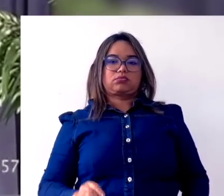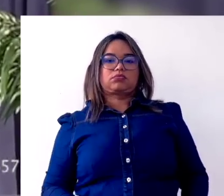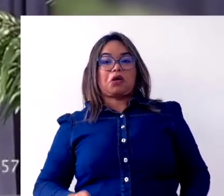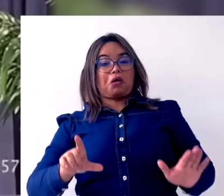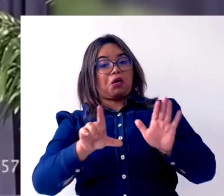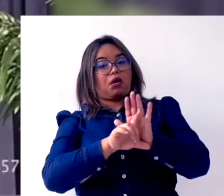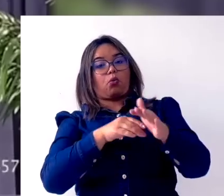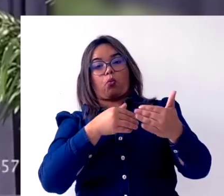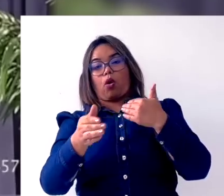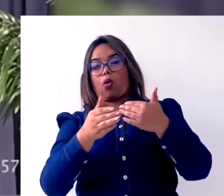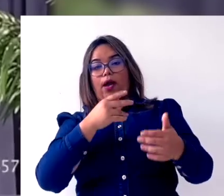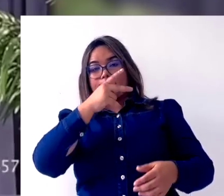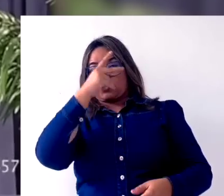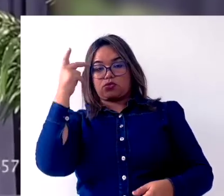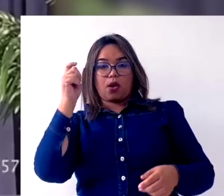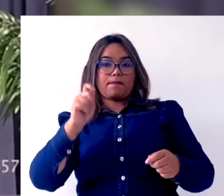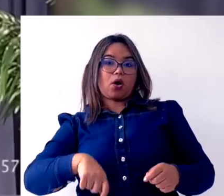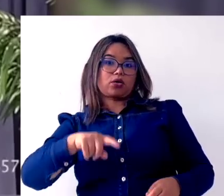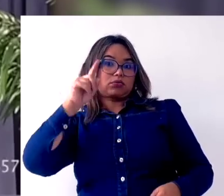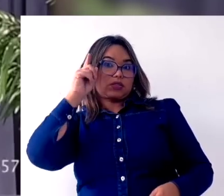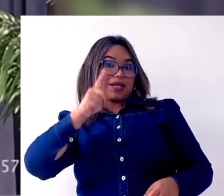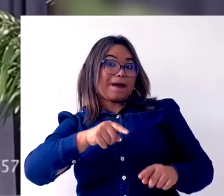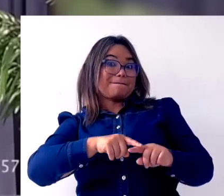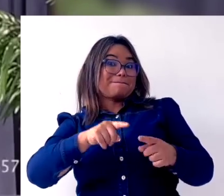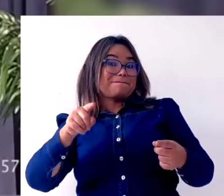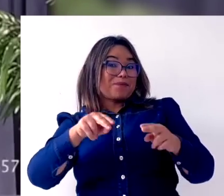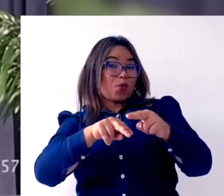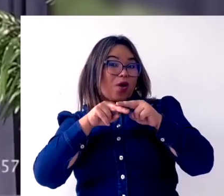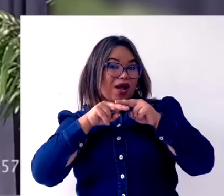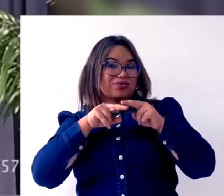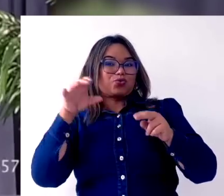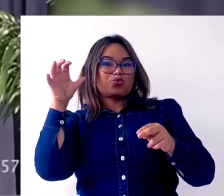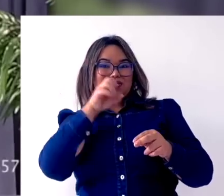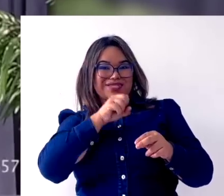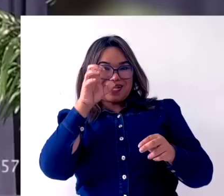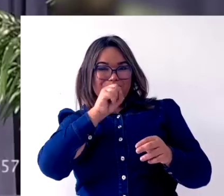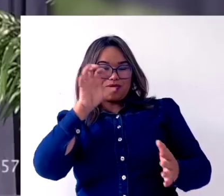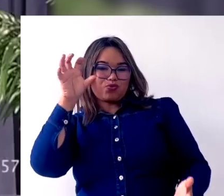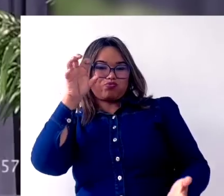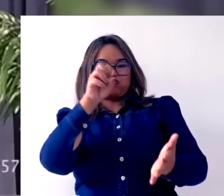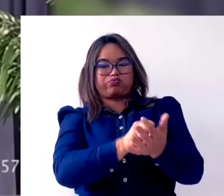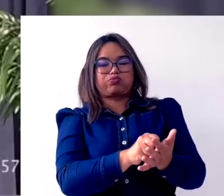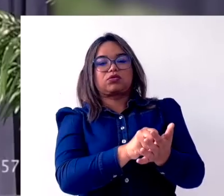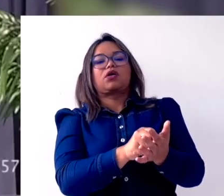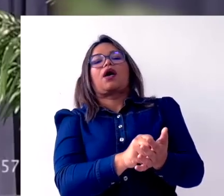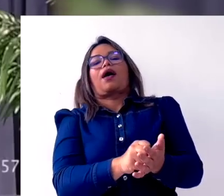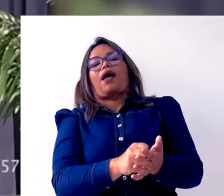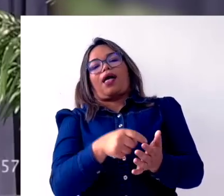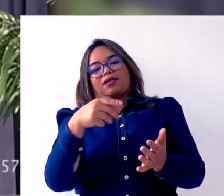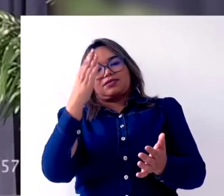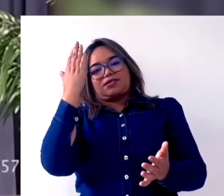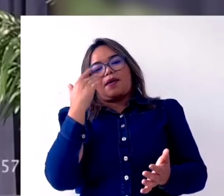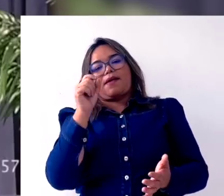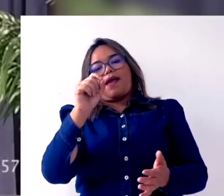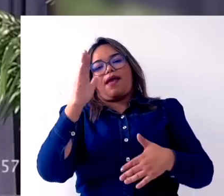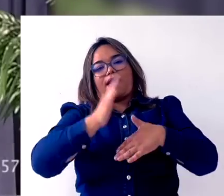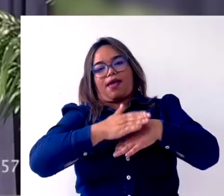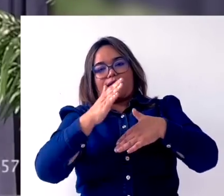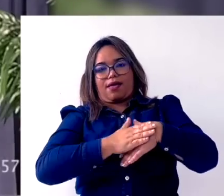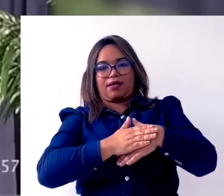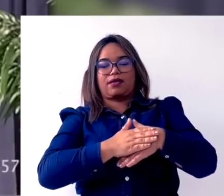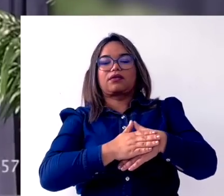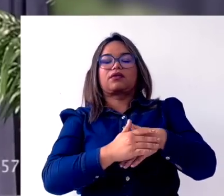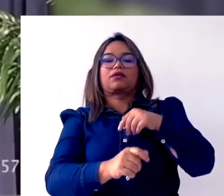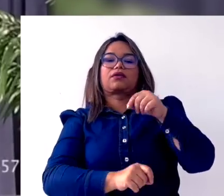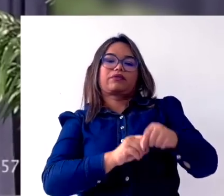Ninguém, mas porque o sábado está aqui, toda a lei recebe a sua autoridade, nada menos, nada mais